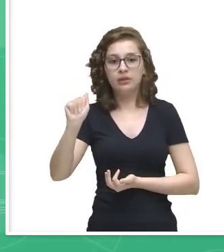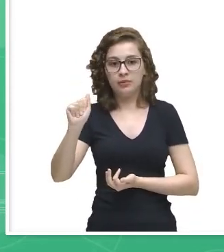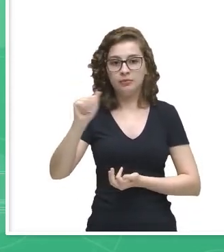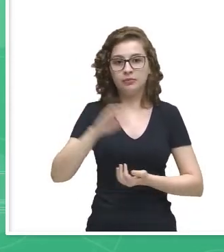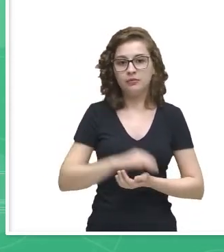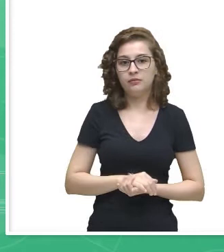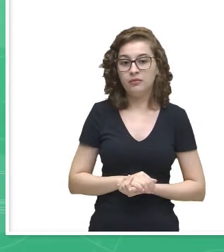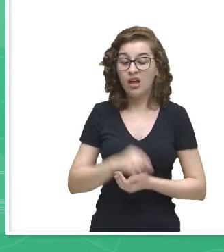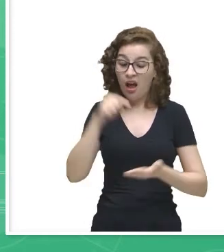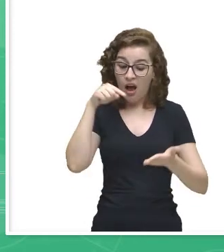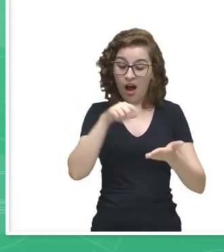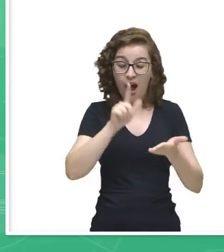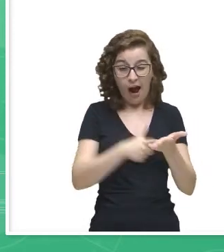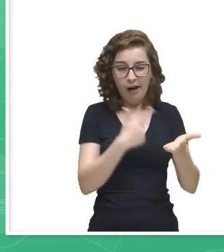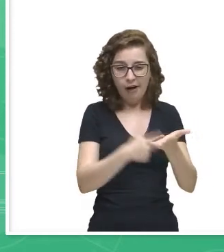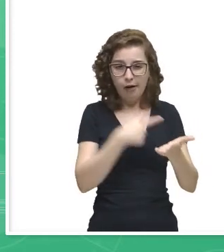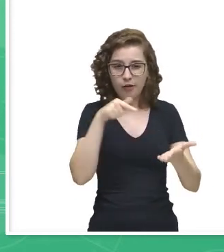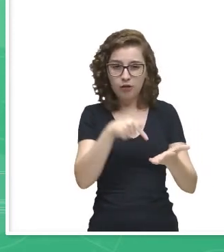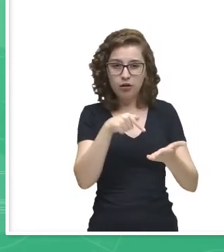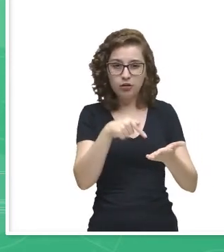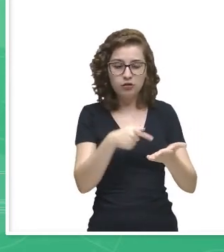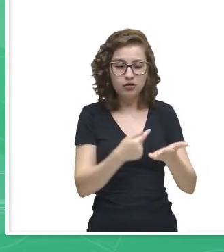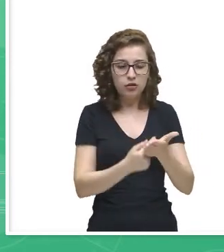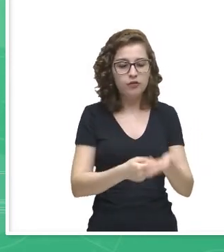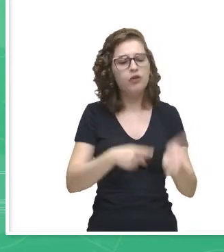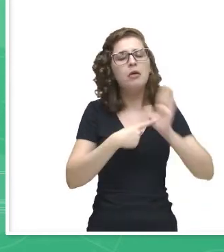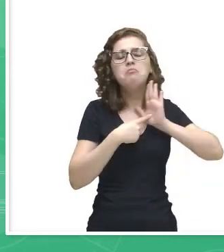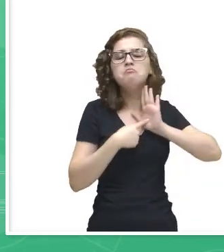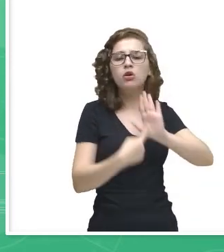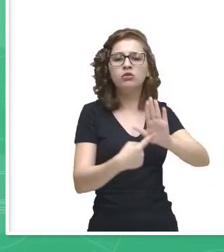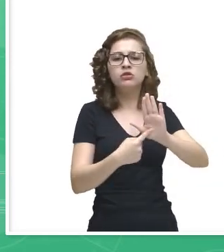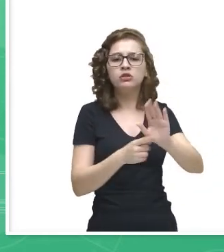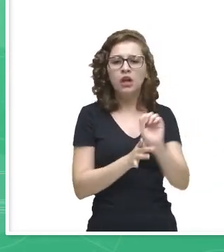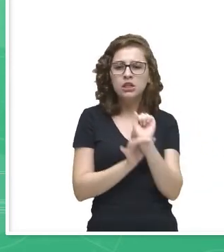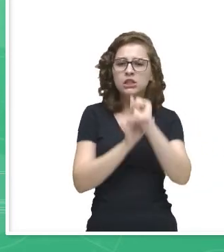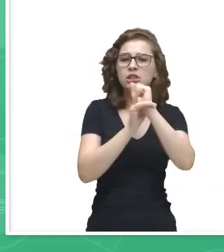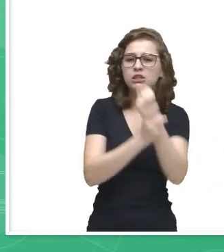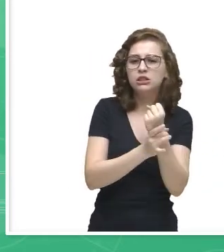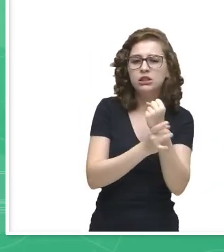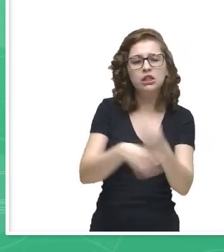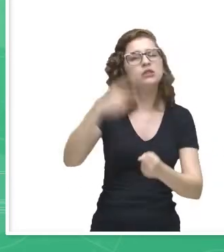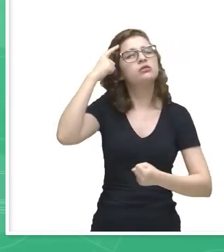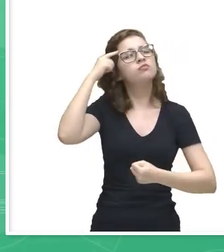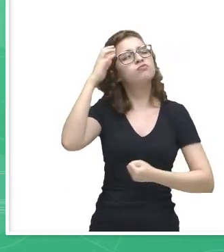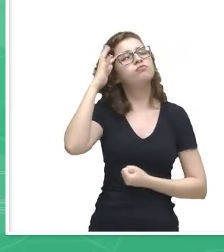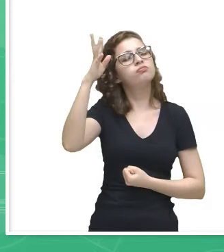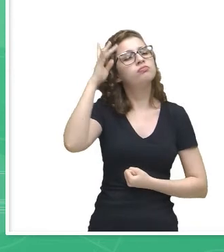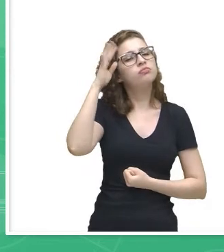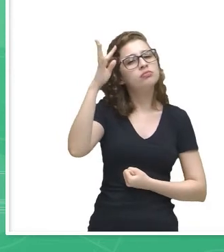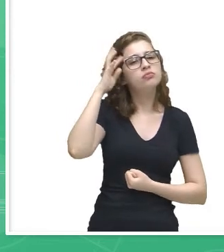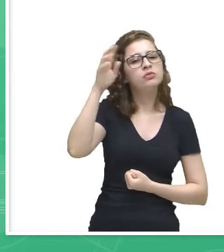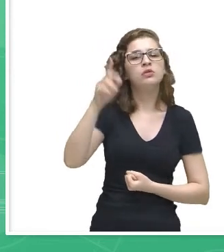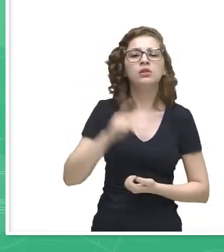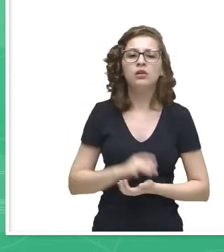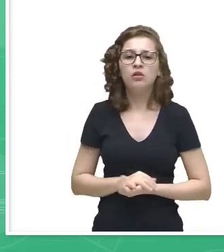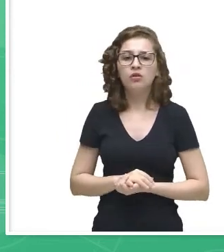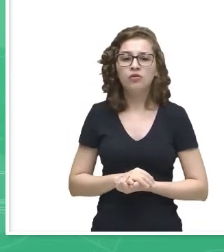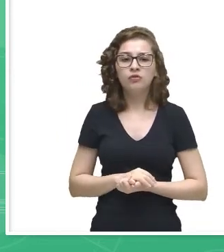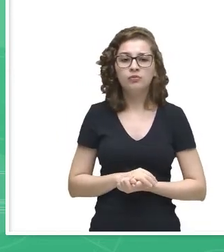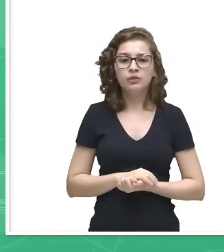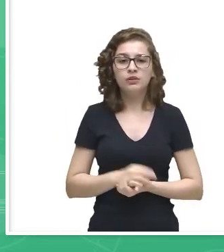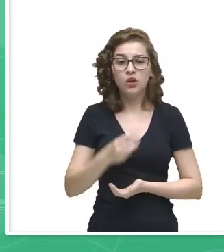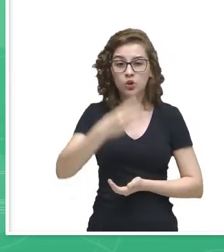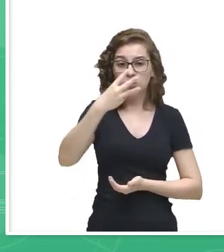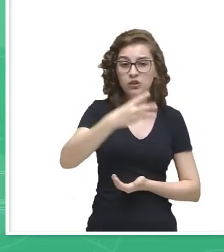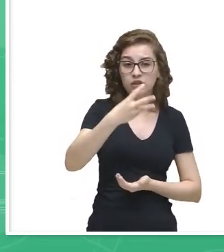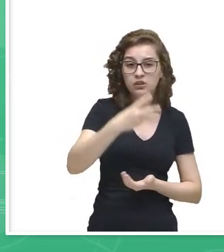Nesse livro, Hitler vai defender os ideais de formação desse terceiro Reich,